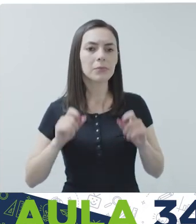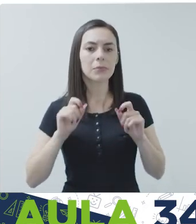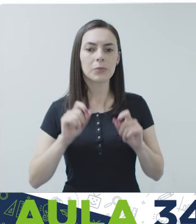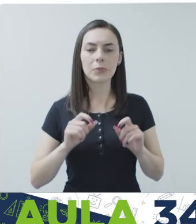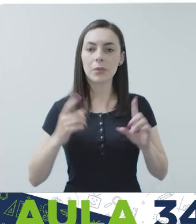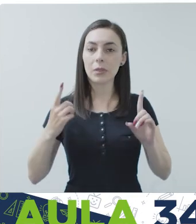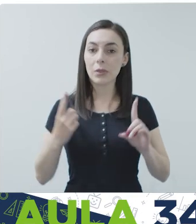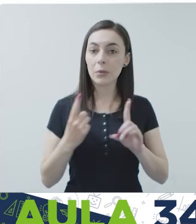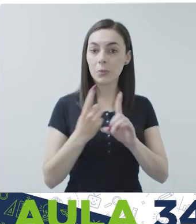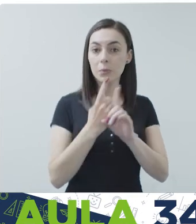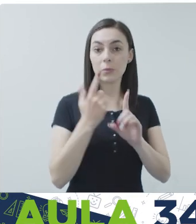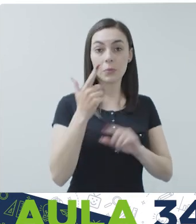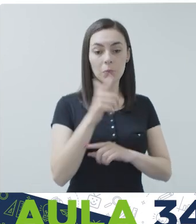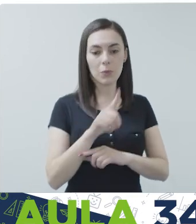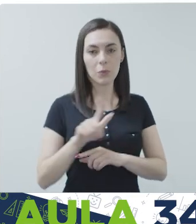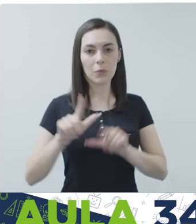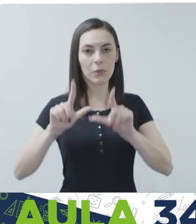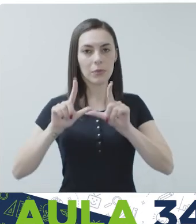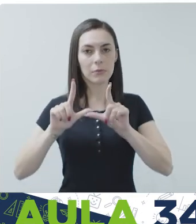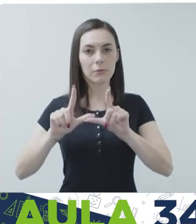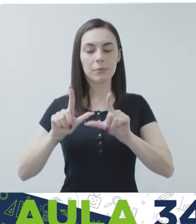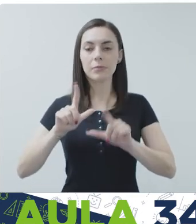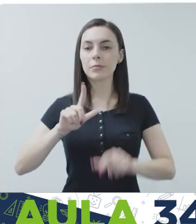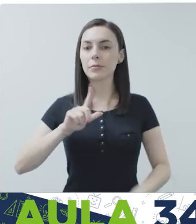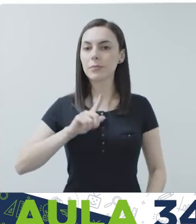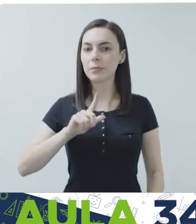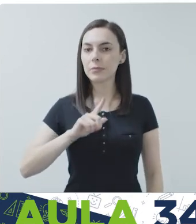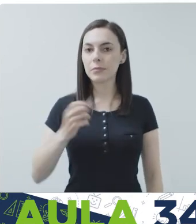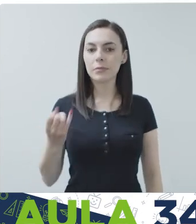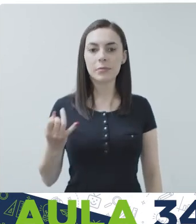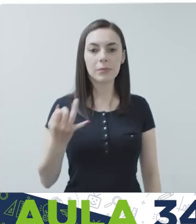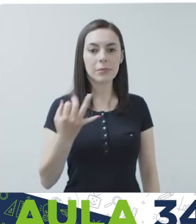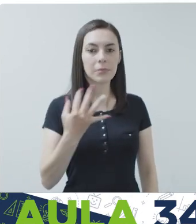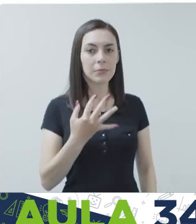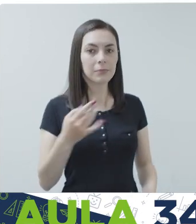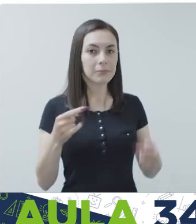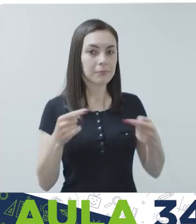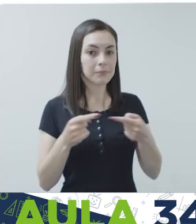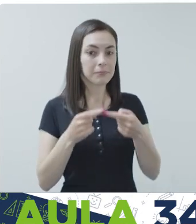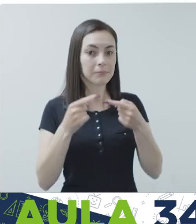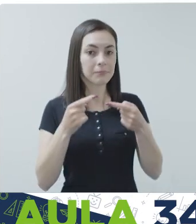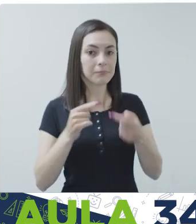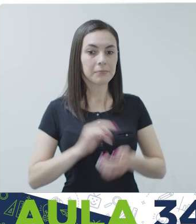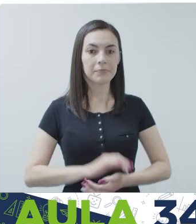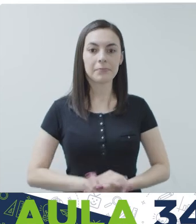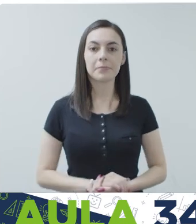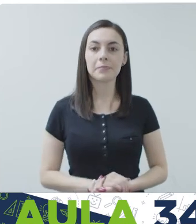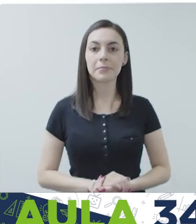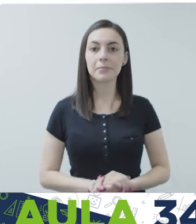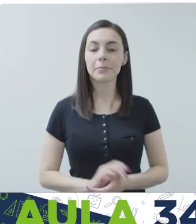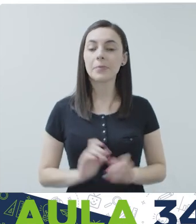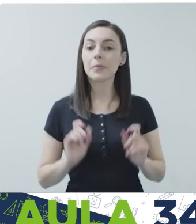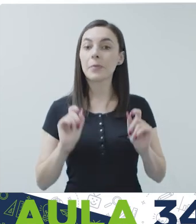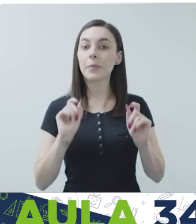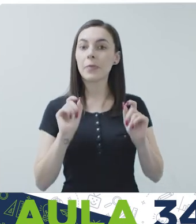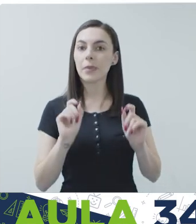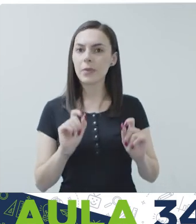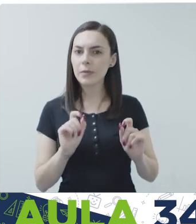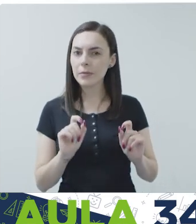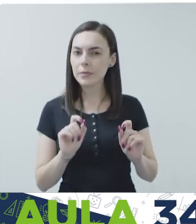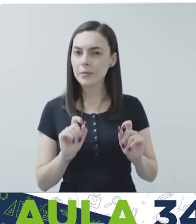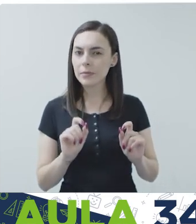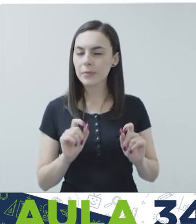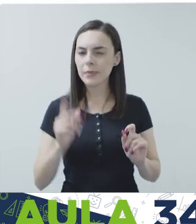outra cartinha que tem a quantidade que esse número representa. Que são